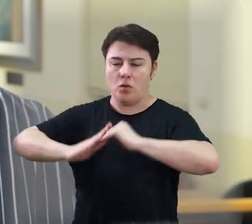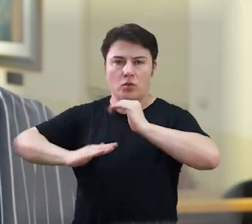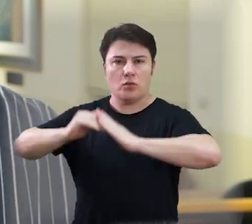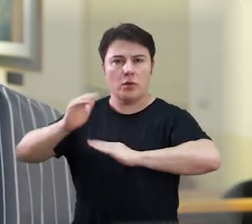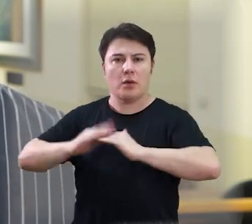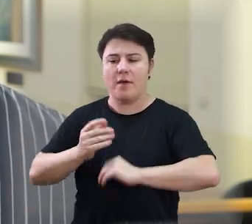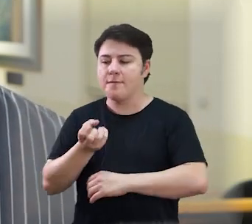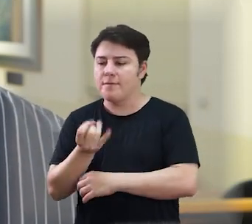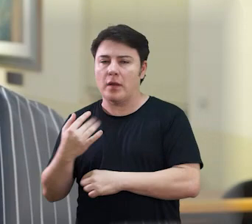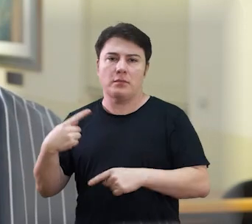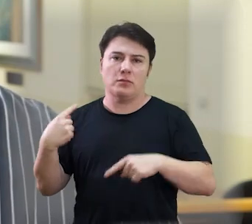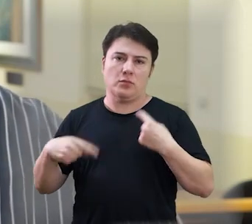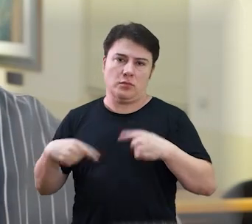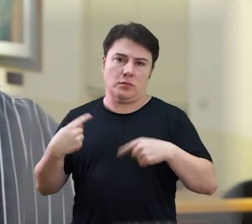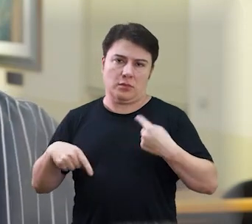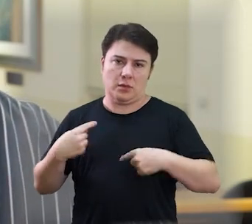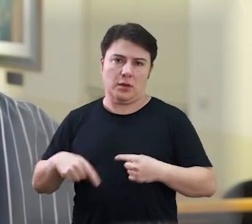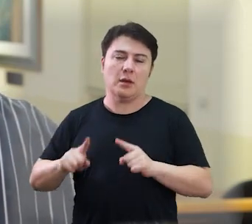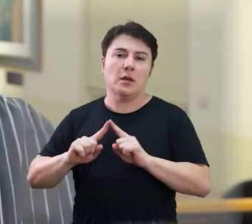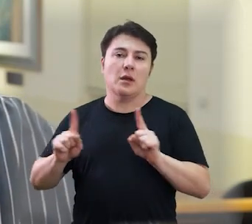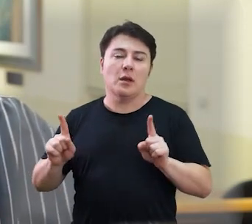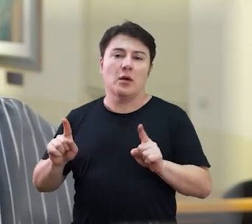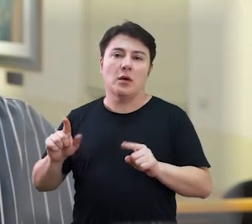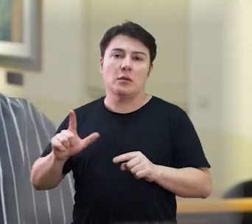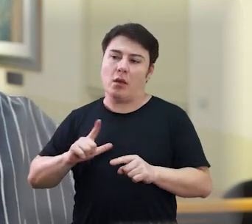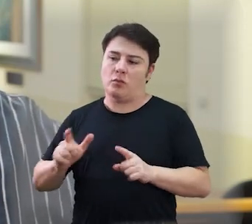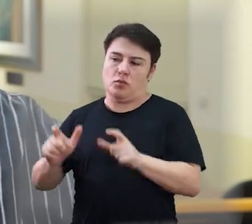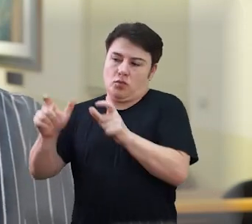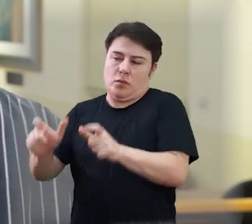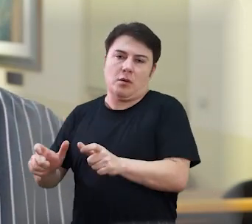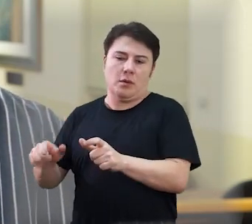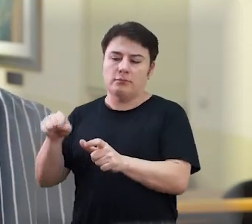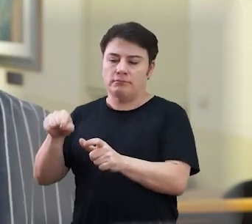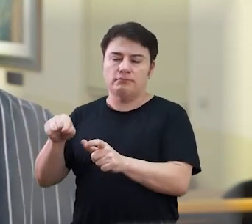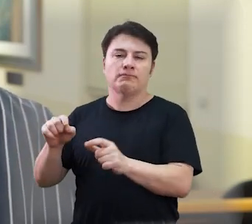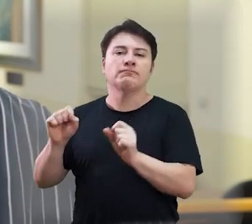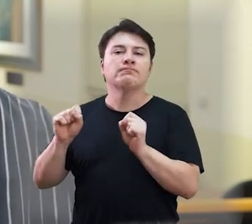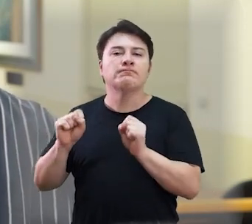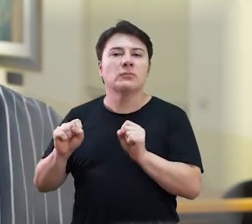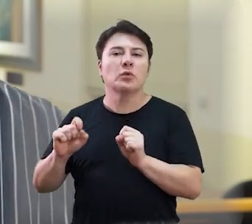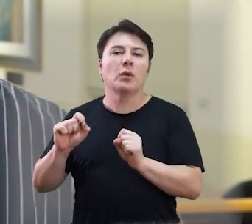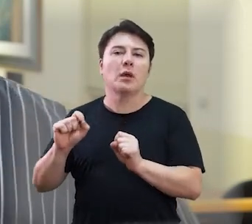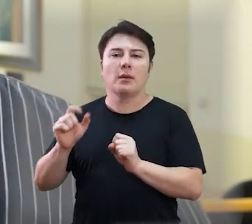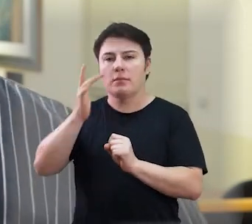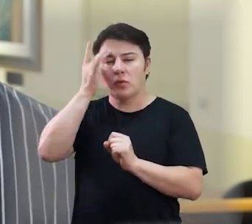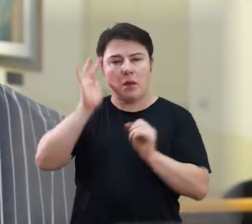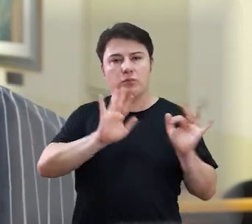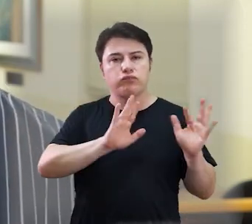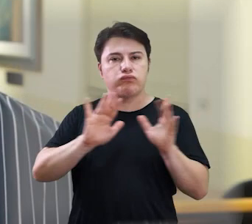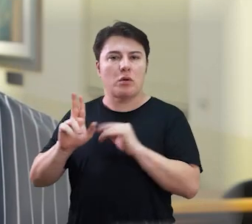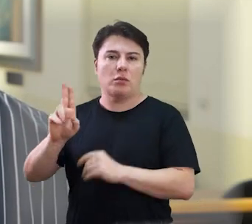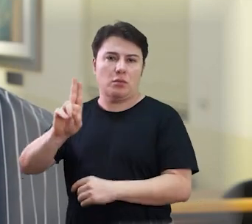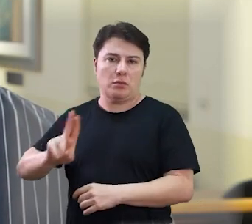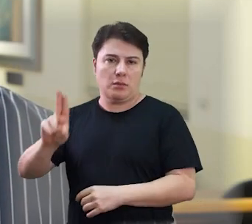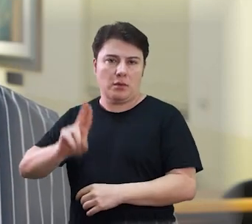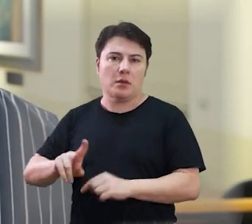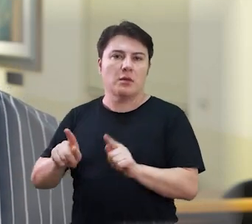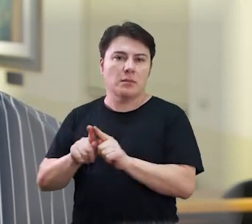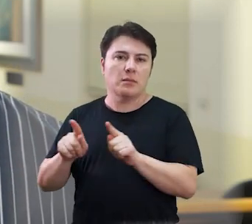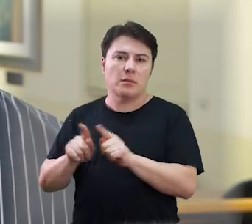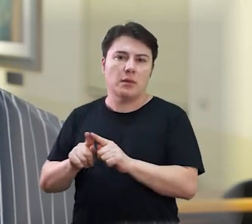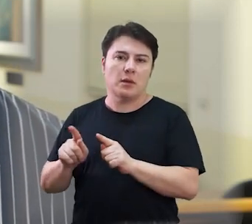por um conjunto de políticas que recai sobre um determinado local para que ele seja utilizado e